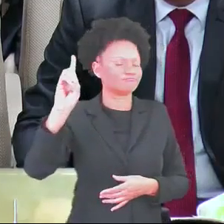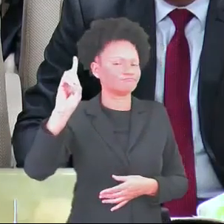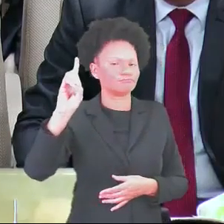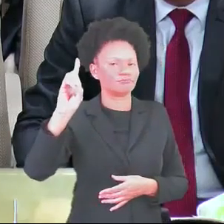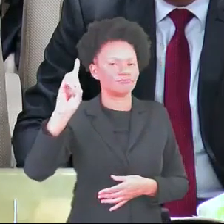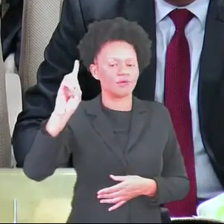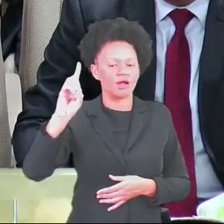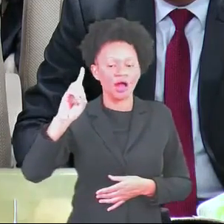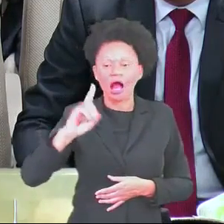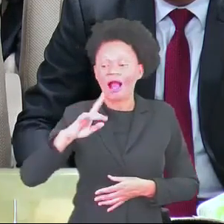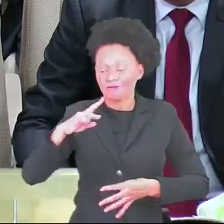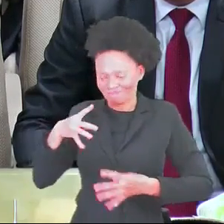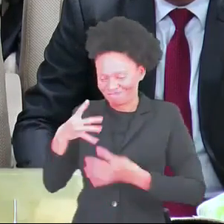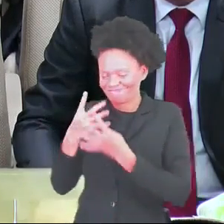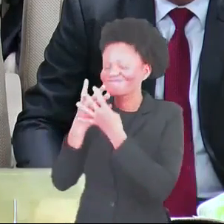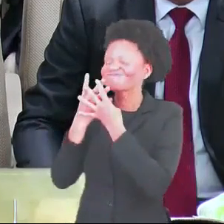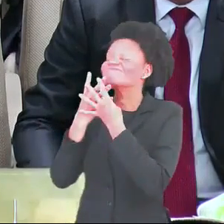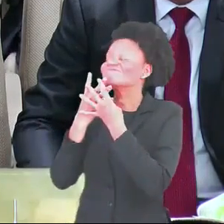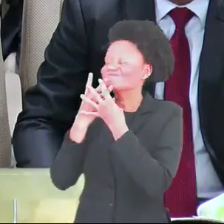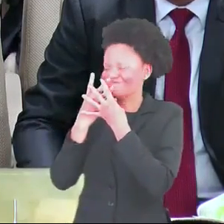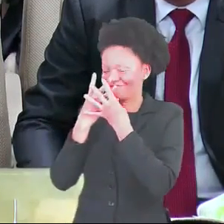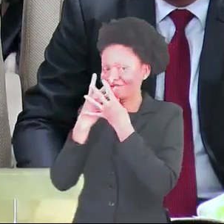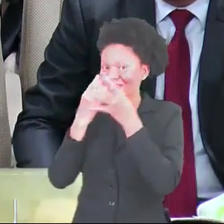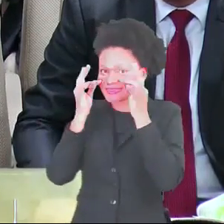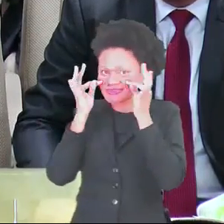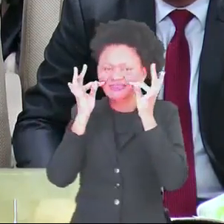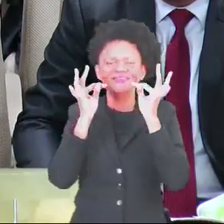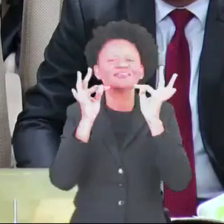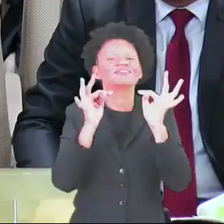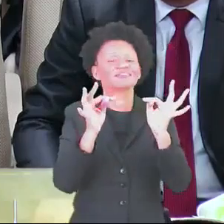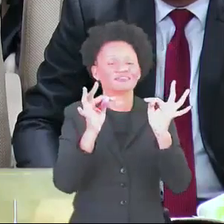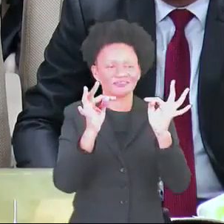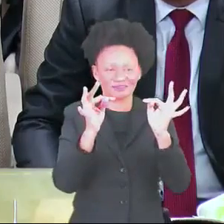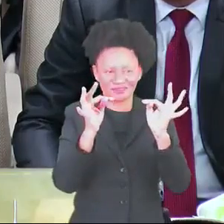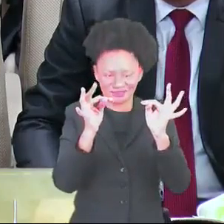Diga confissão e testemunho.